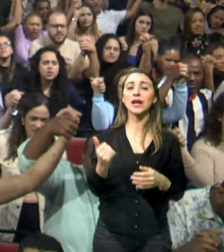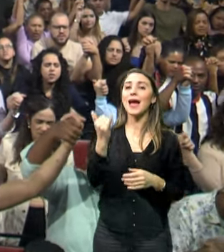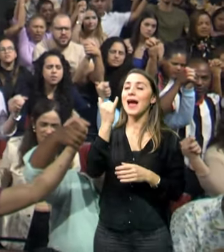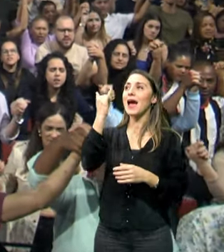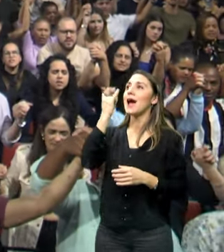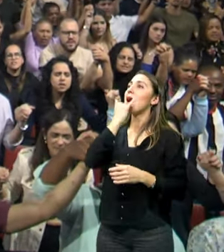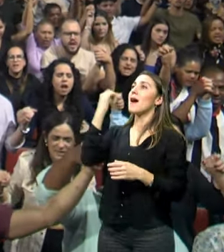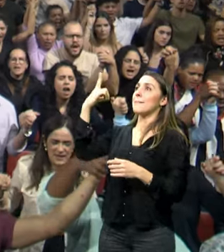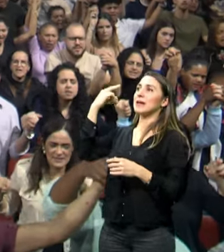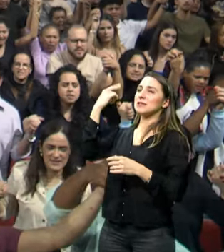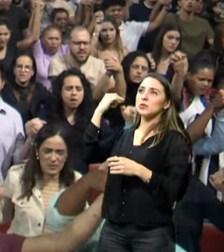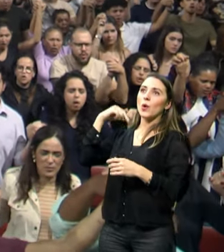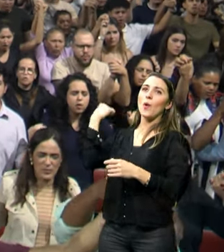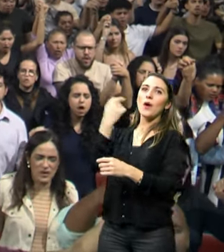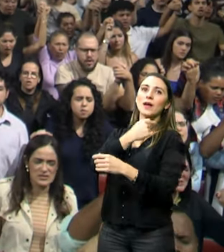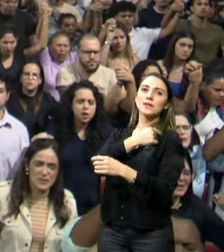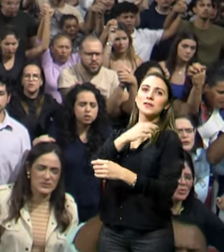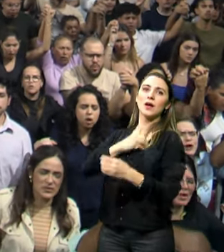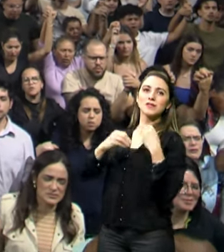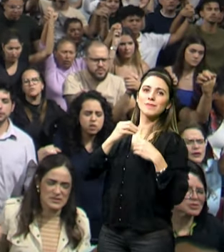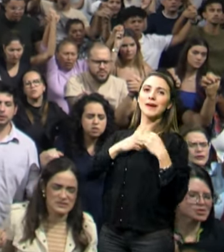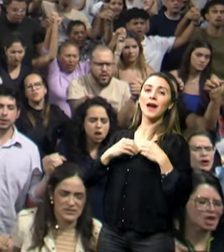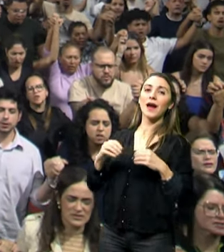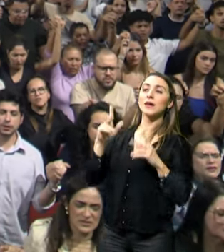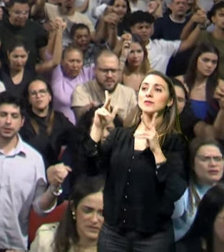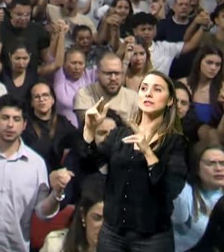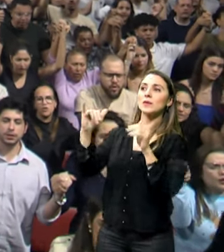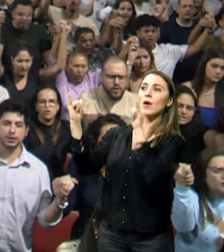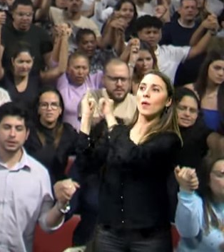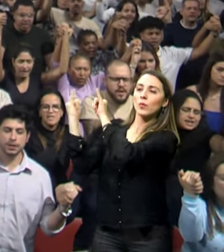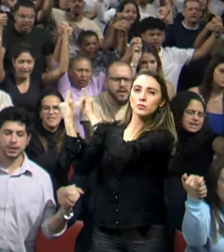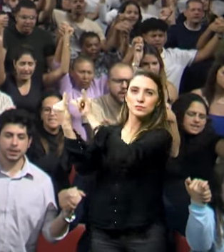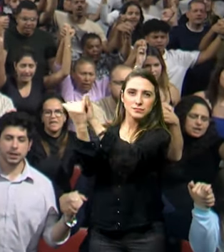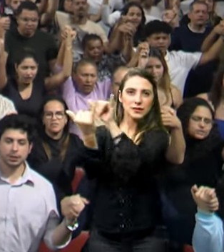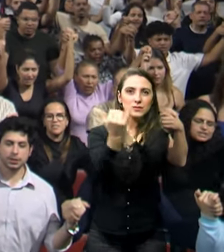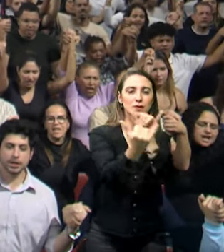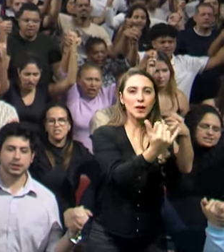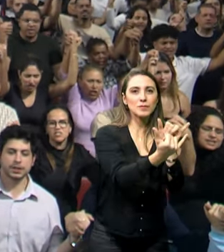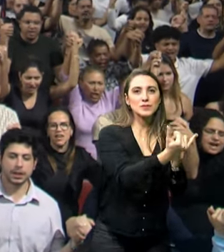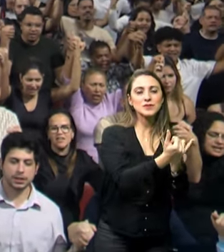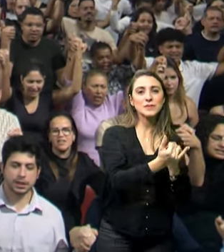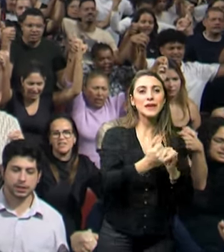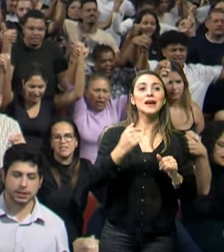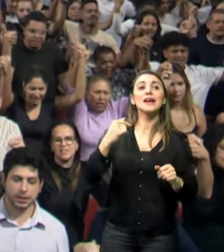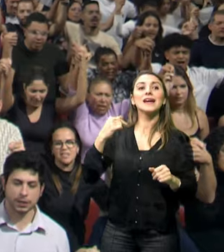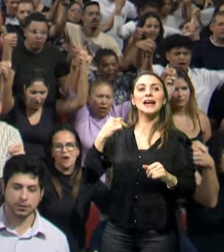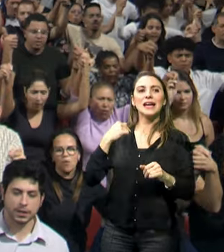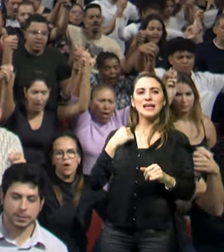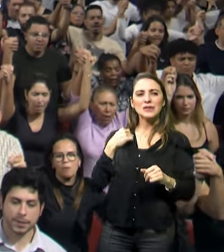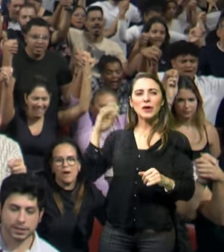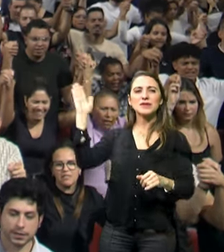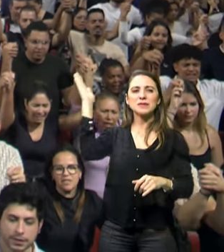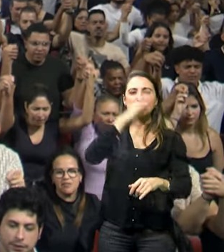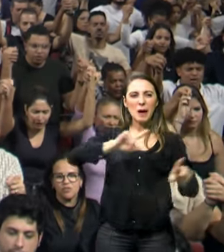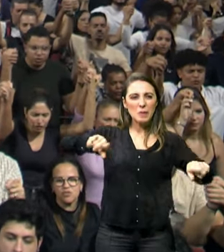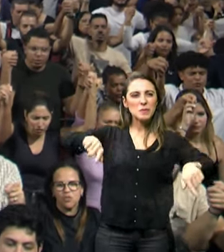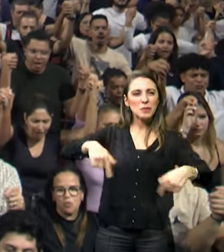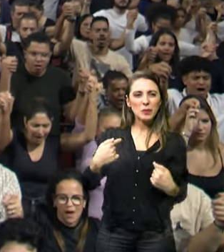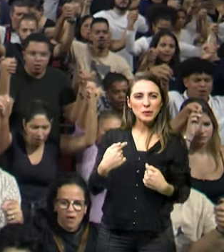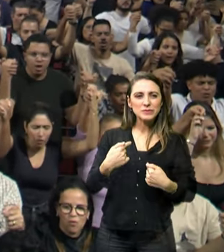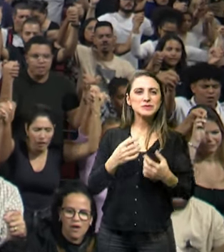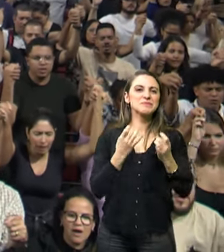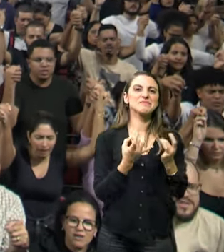nossas dívidas, assim como nós perdoamos aos nossos devedores. E não nos deixes cair em tentação, mas livra-nos